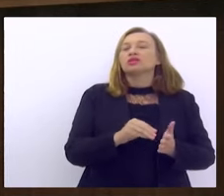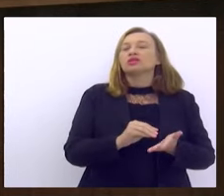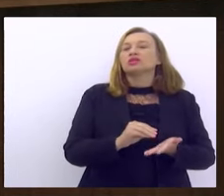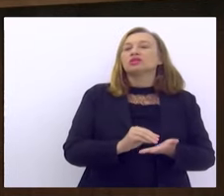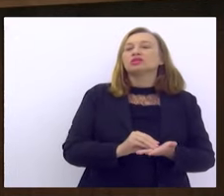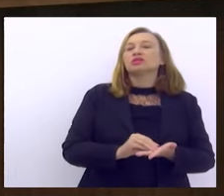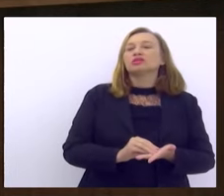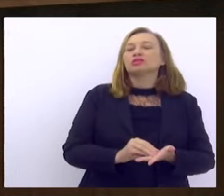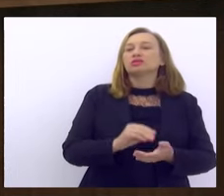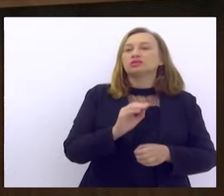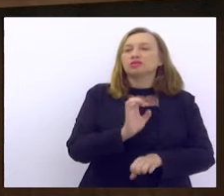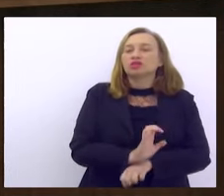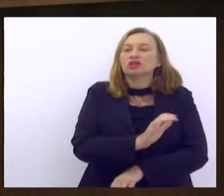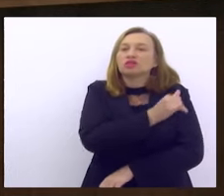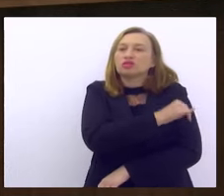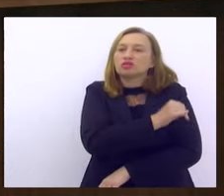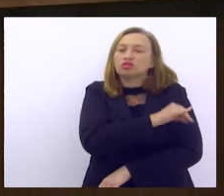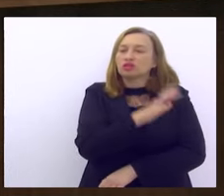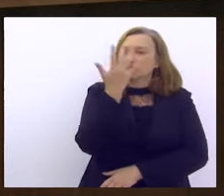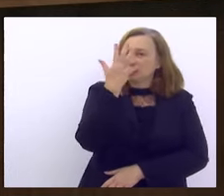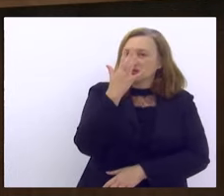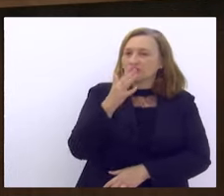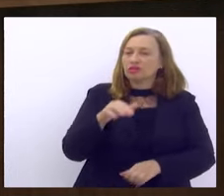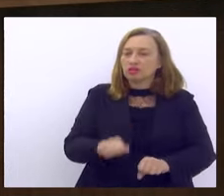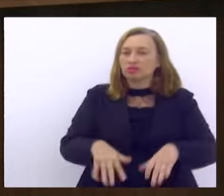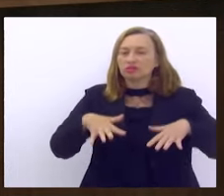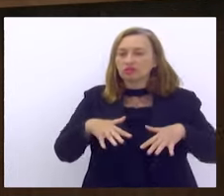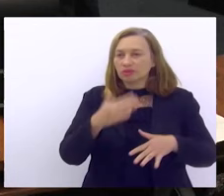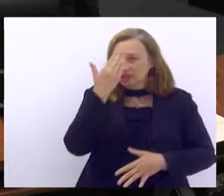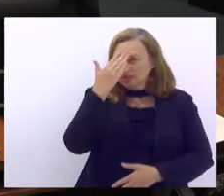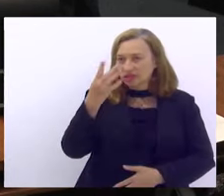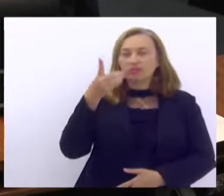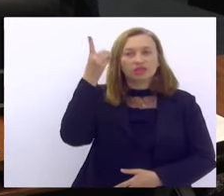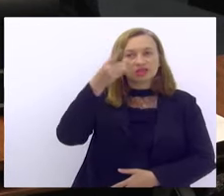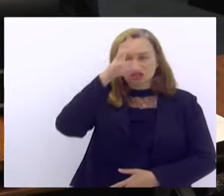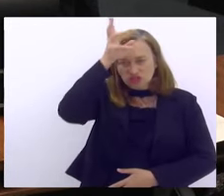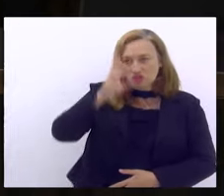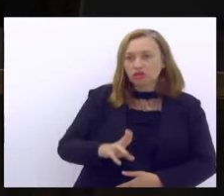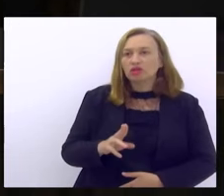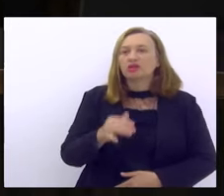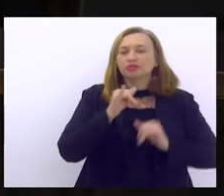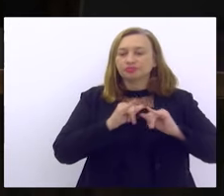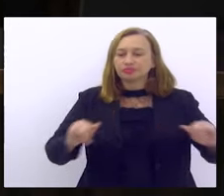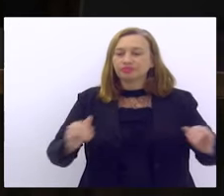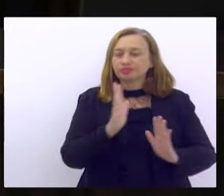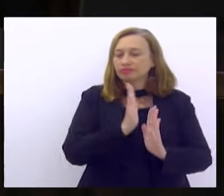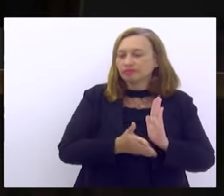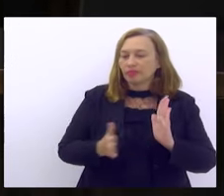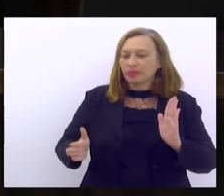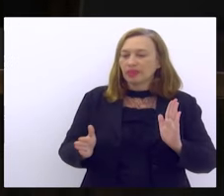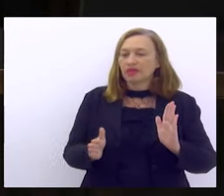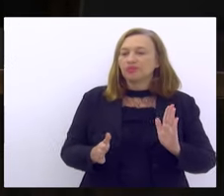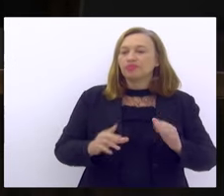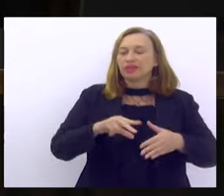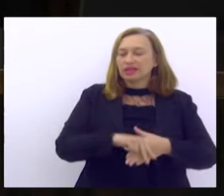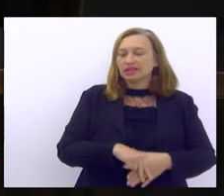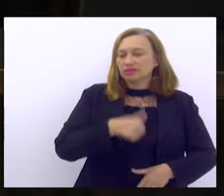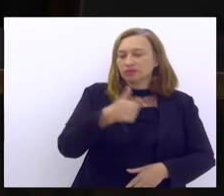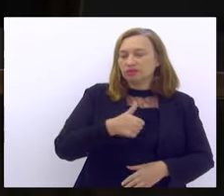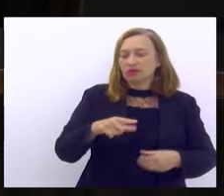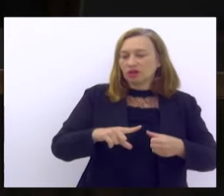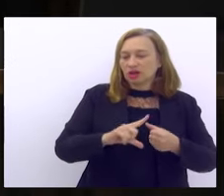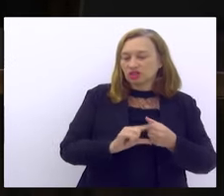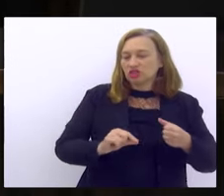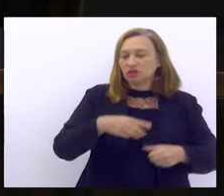ao carnaval do estado do Rio de Janeiro, nesse plenário para votação. Obrigado, deputado, te ajudo. Anuncio, incluído na ordem do dia, de acordo com o inciso 1º do